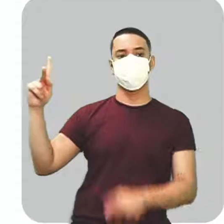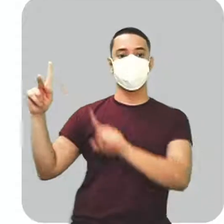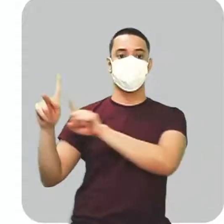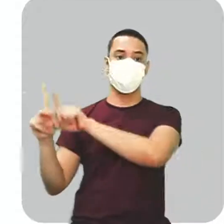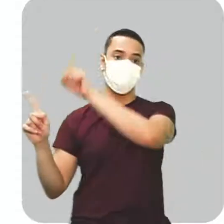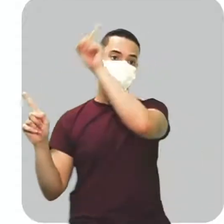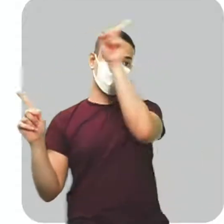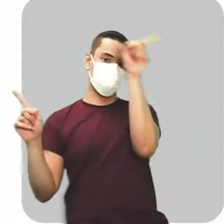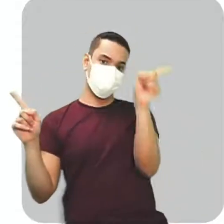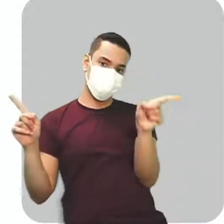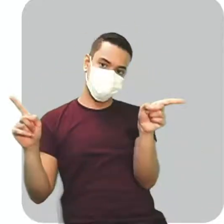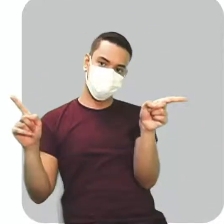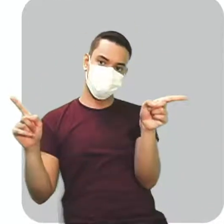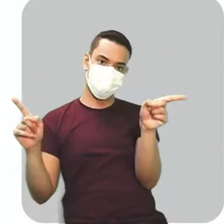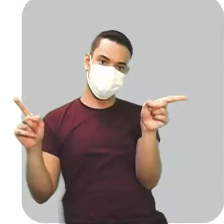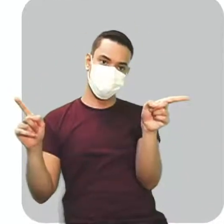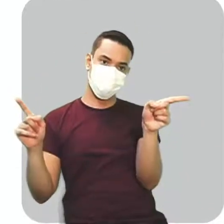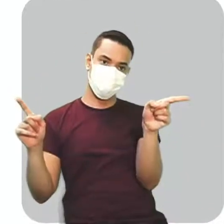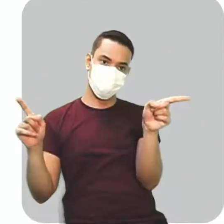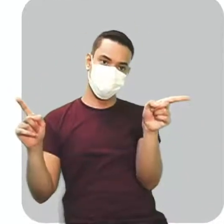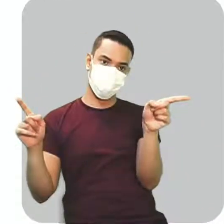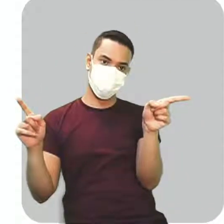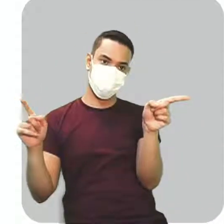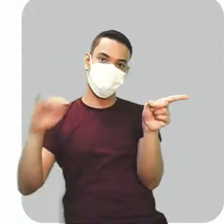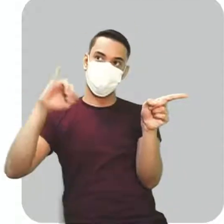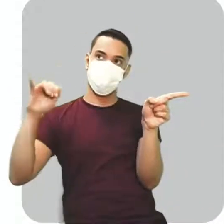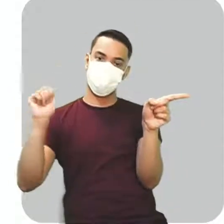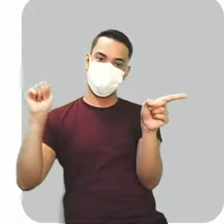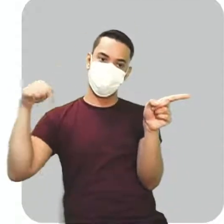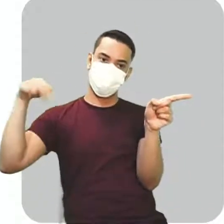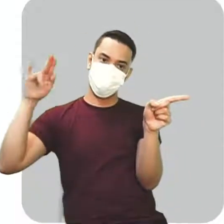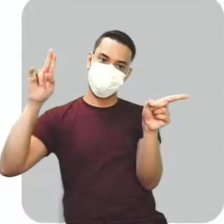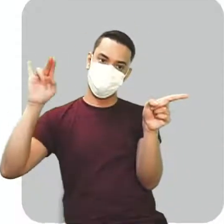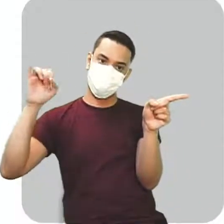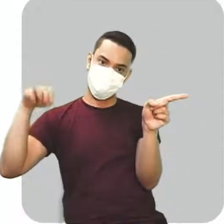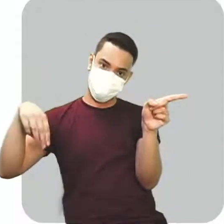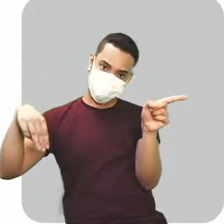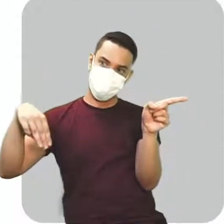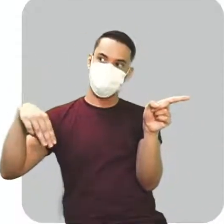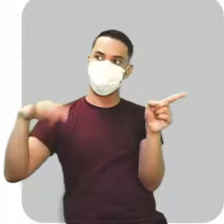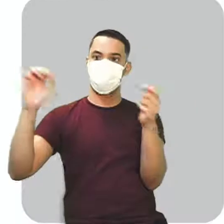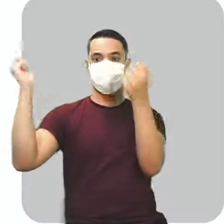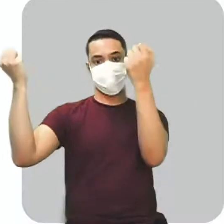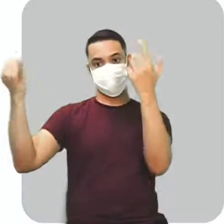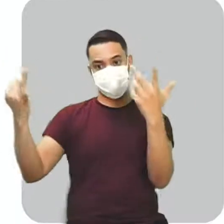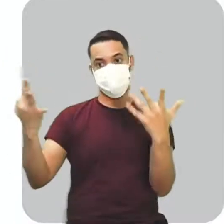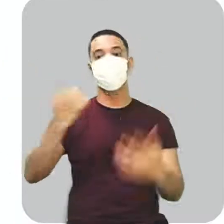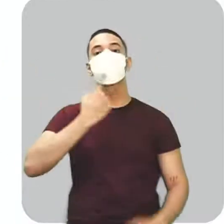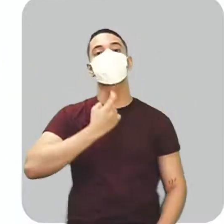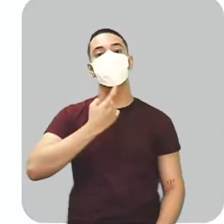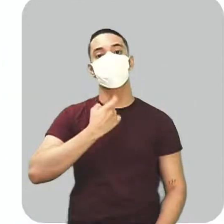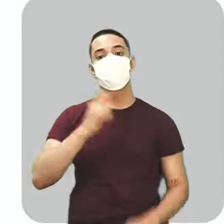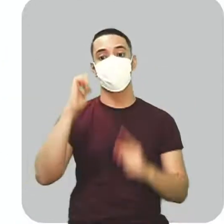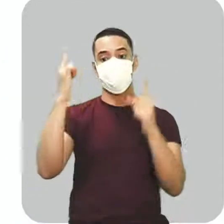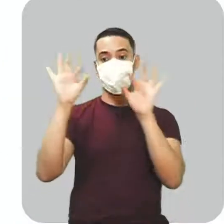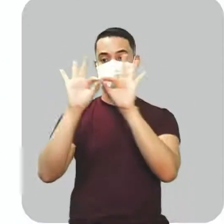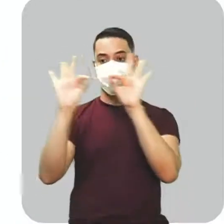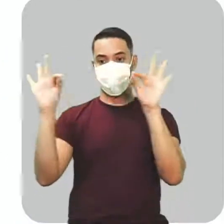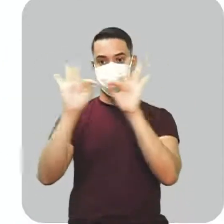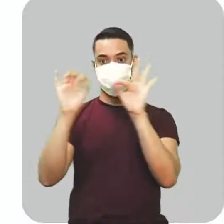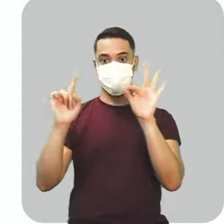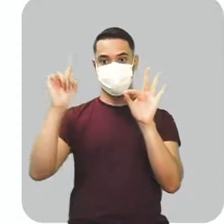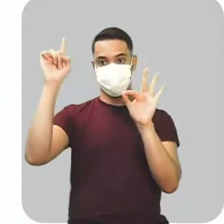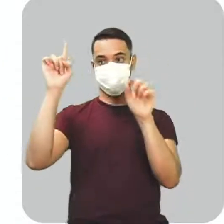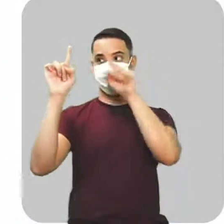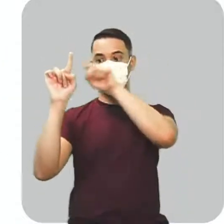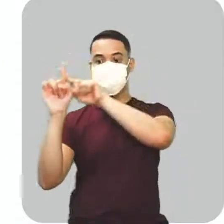João Manuel de Macedo, entendeu? Essa parte que está explicando aqui, que está em vermelho, em destaque aí, você observa que